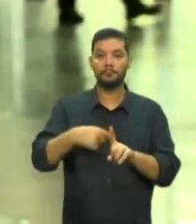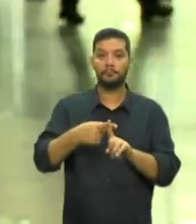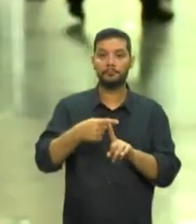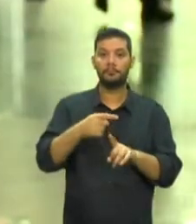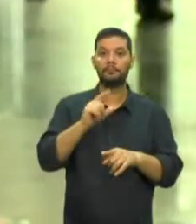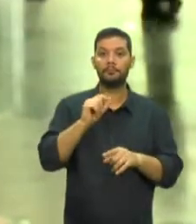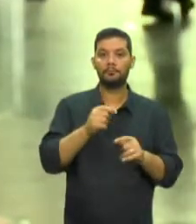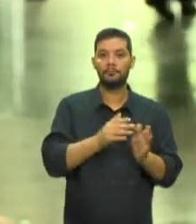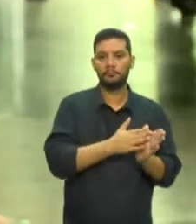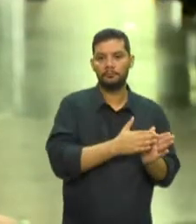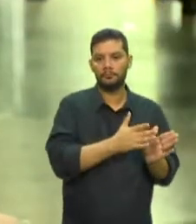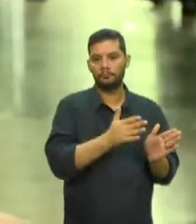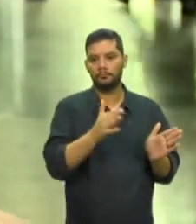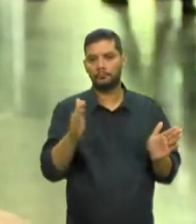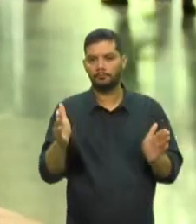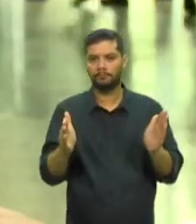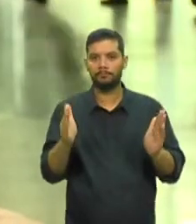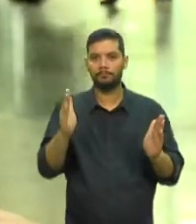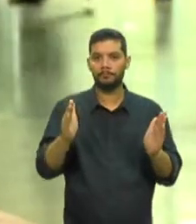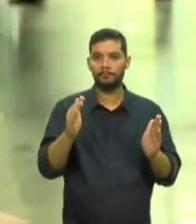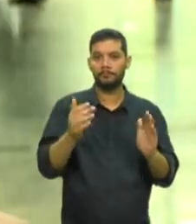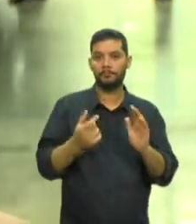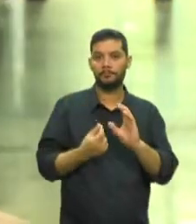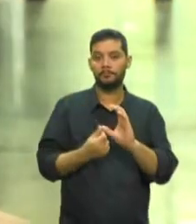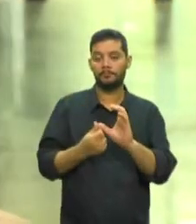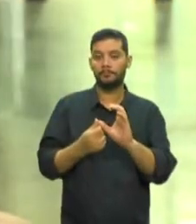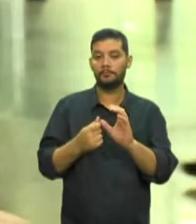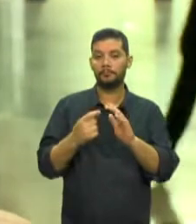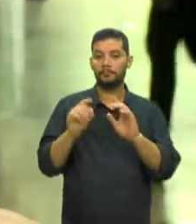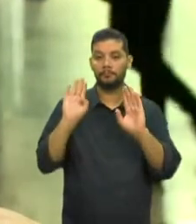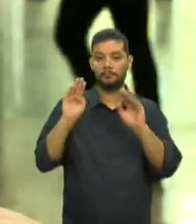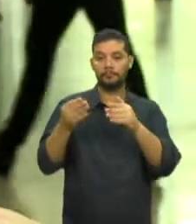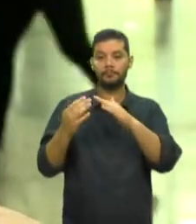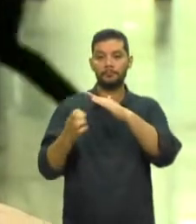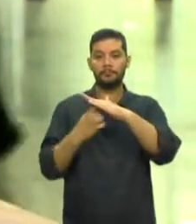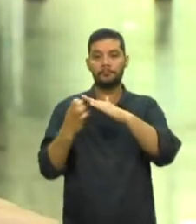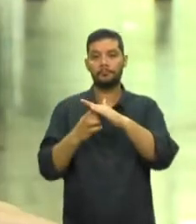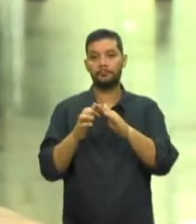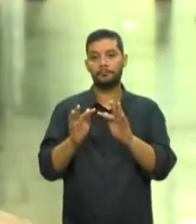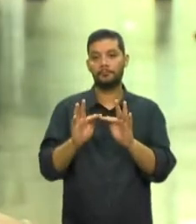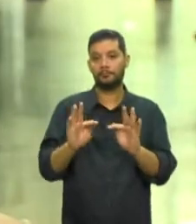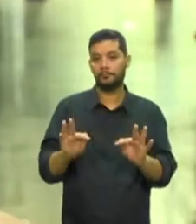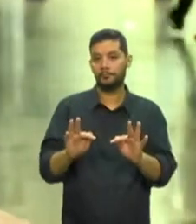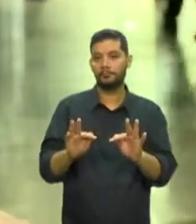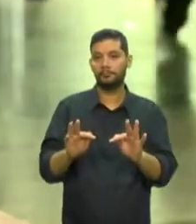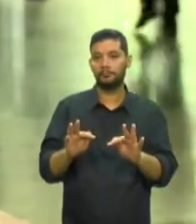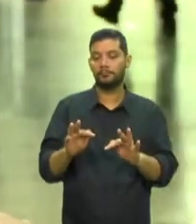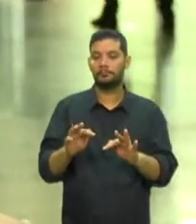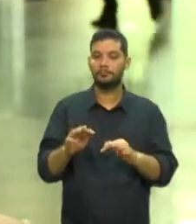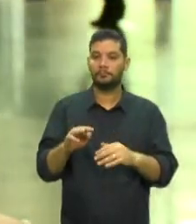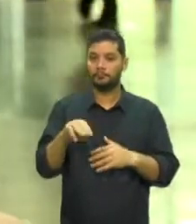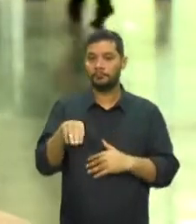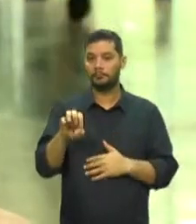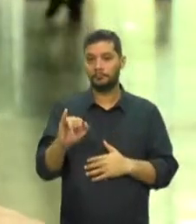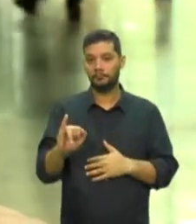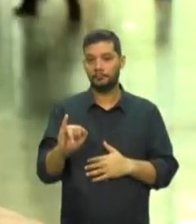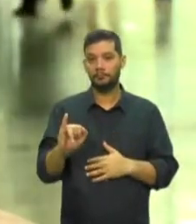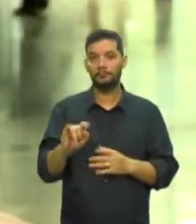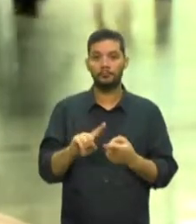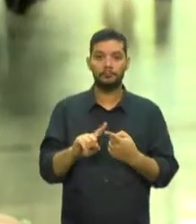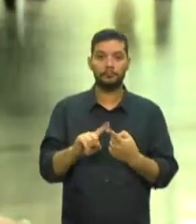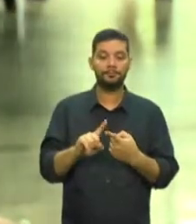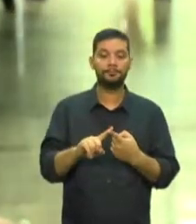é focado para empresas, micro, MEI e pequenas empresas, no sentido